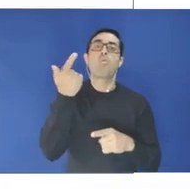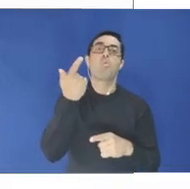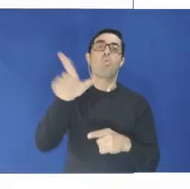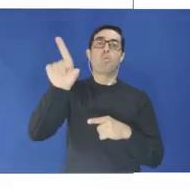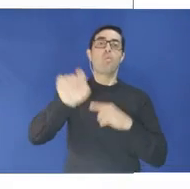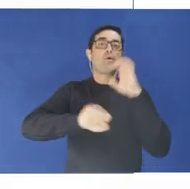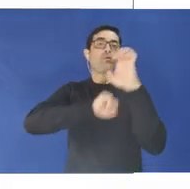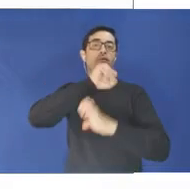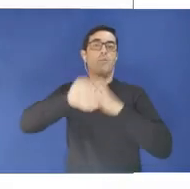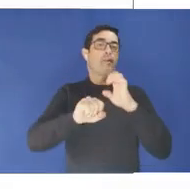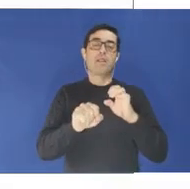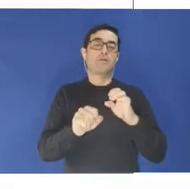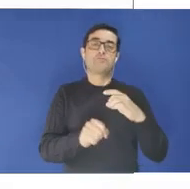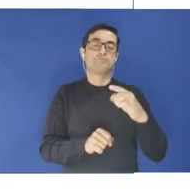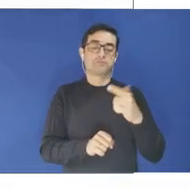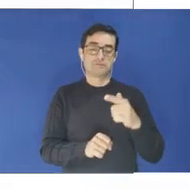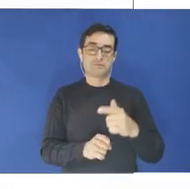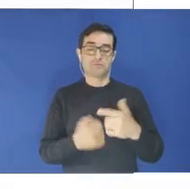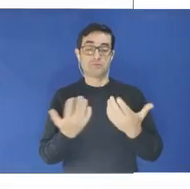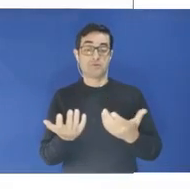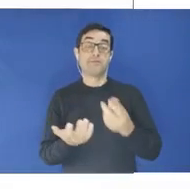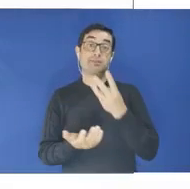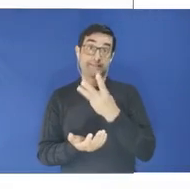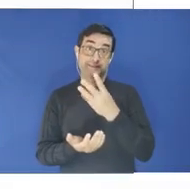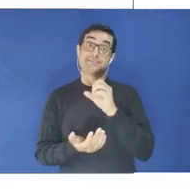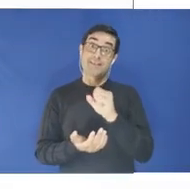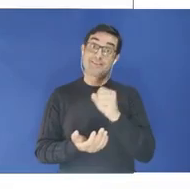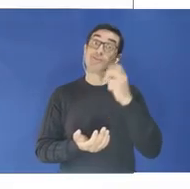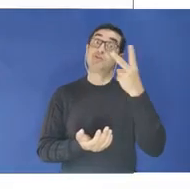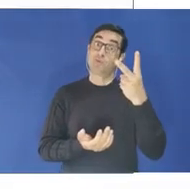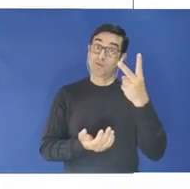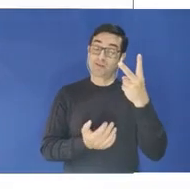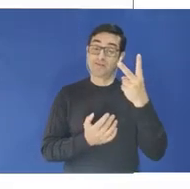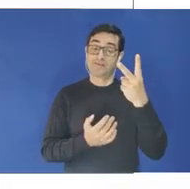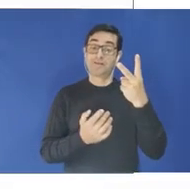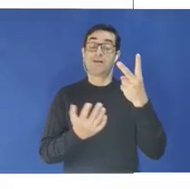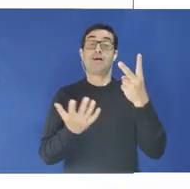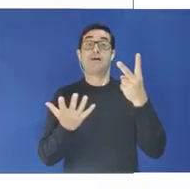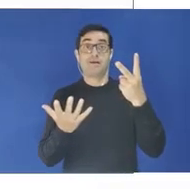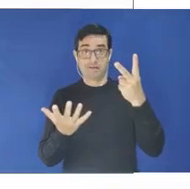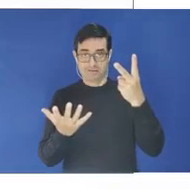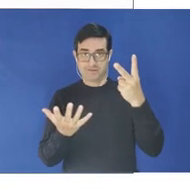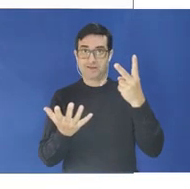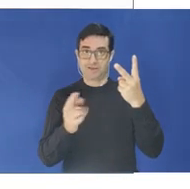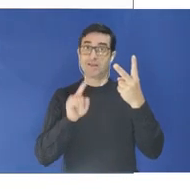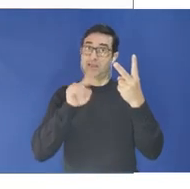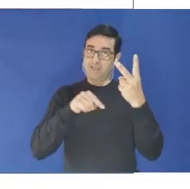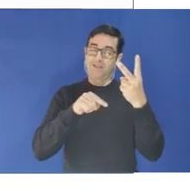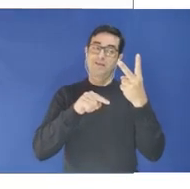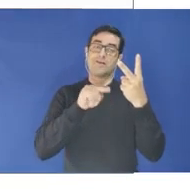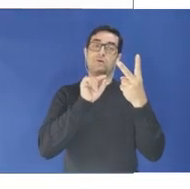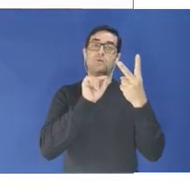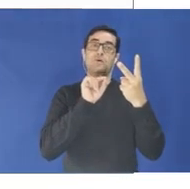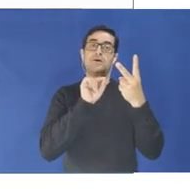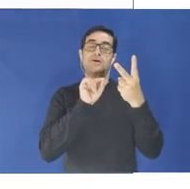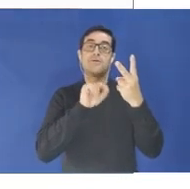tenho outros elétrons acompanhando ele. Se fosse 3s2, por exemplo, eu estou calculando para um